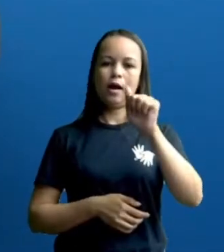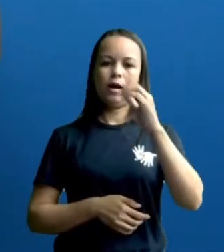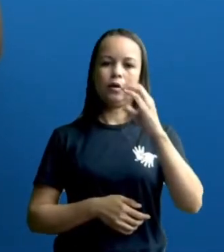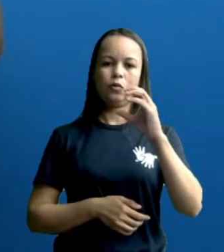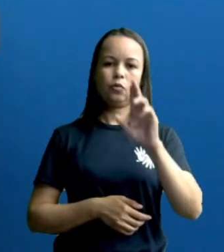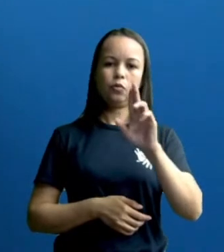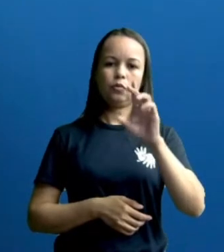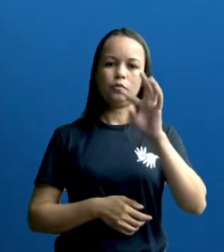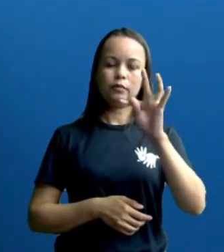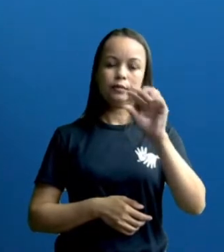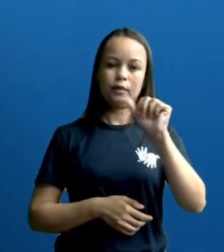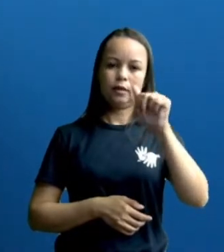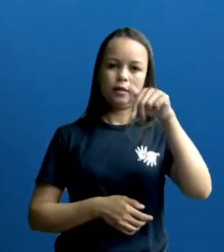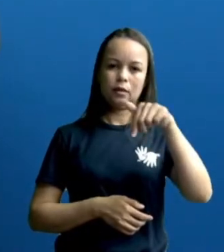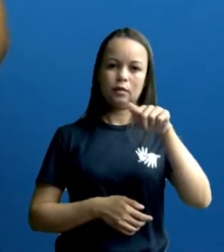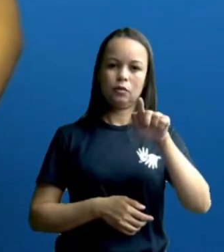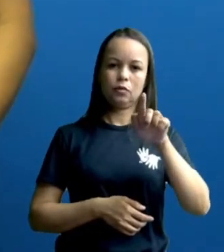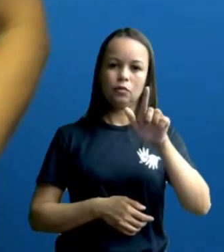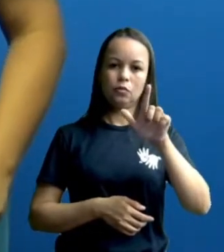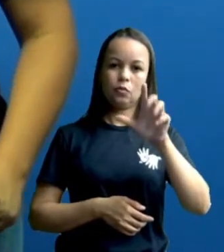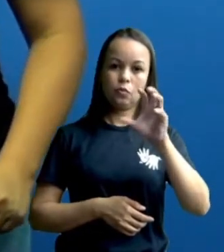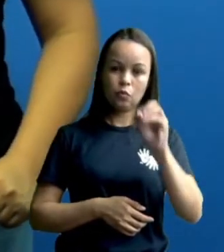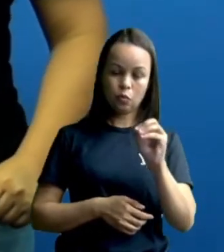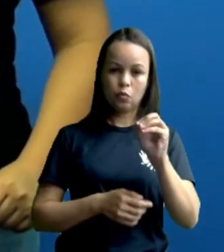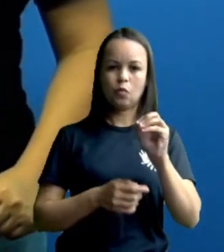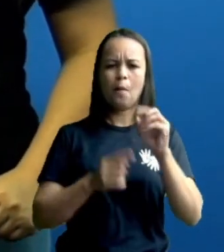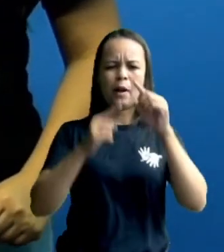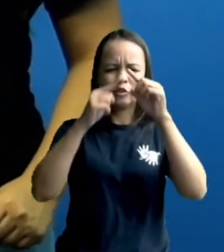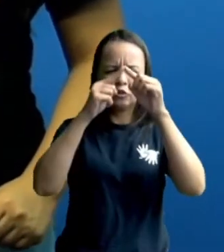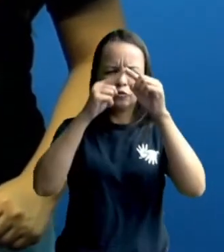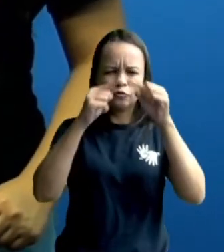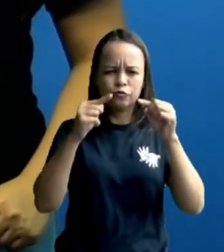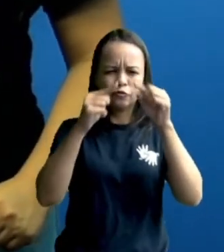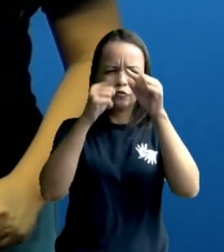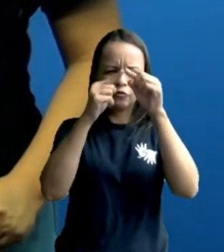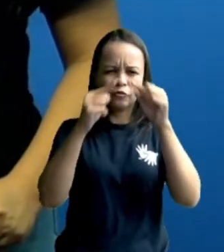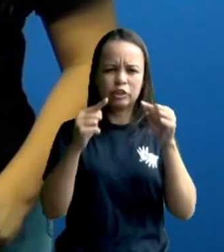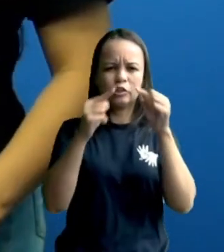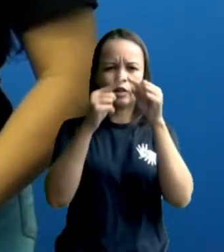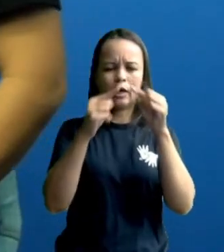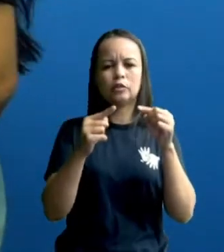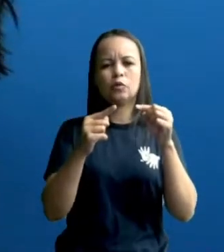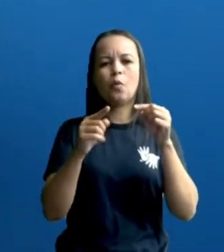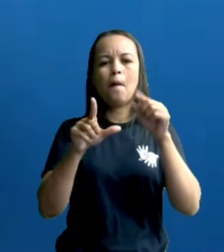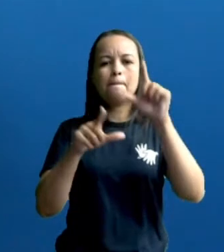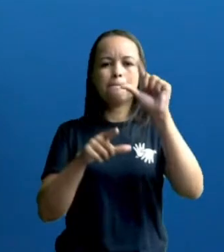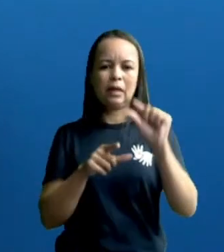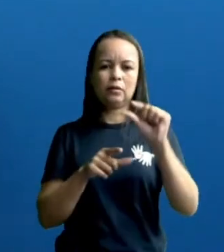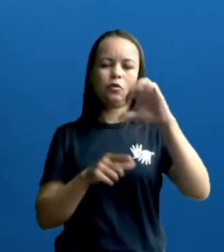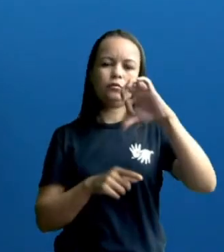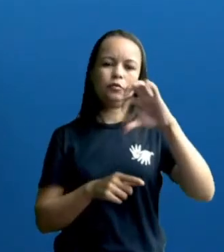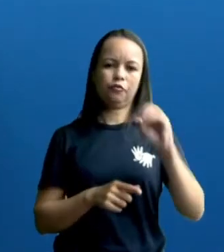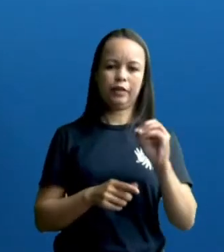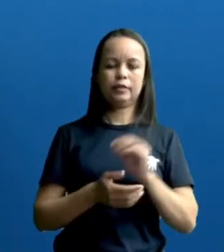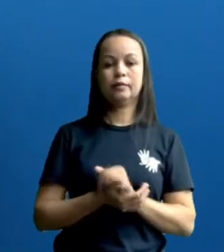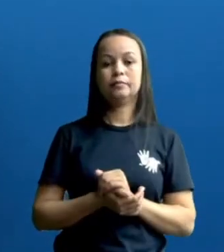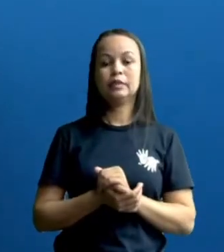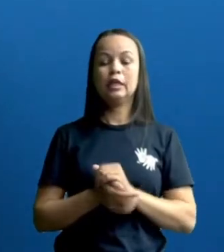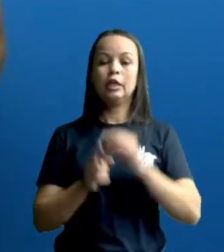um triângulo mais fechadinho, com ângulo menor que 90 graus, e o